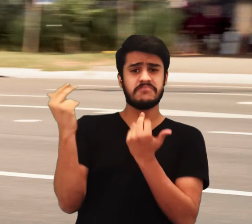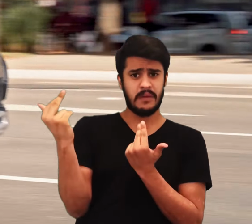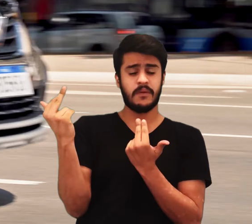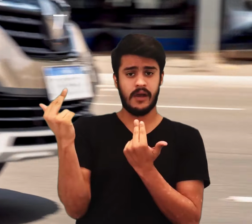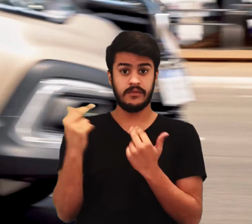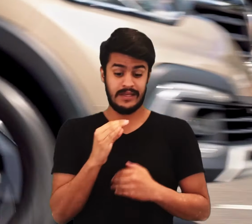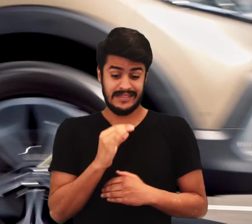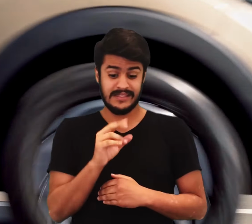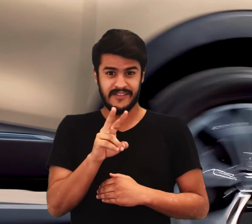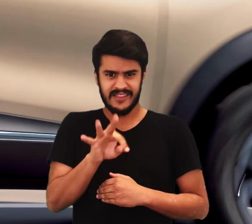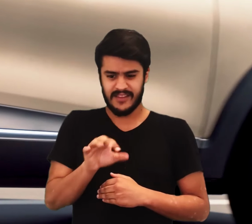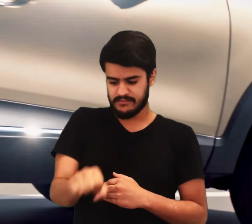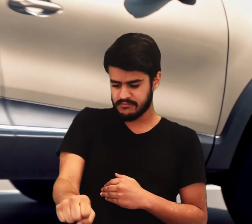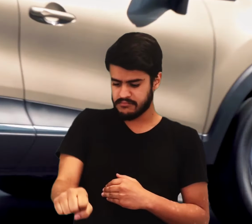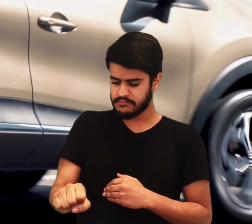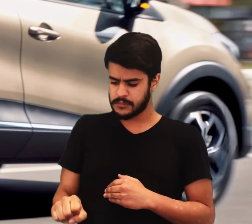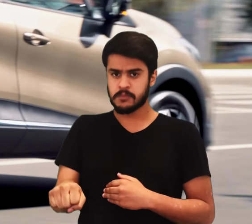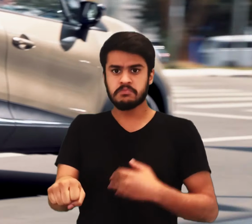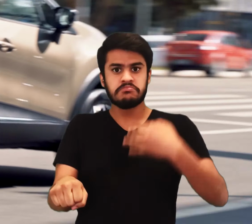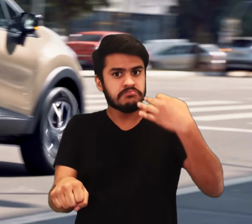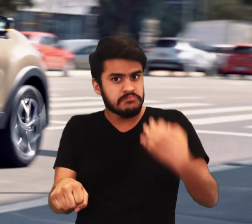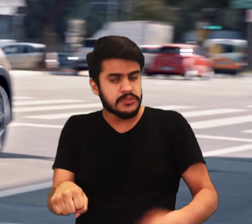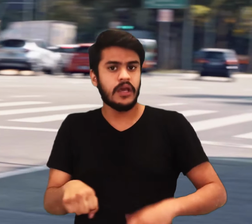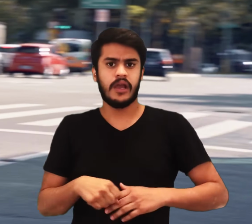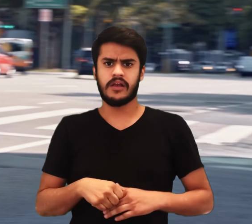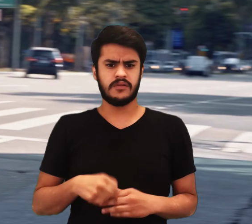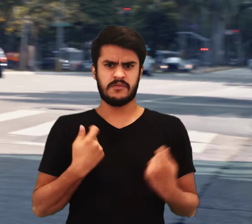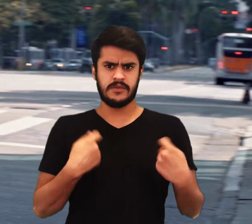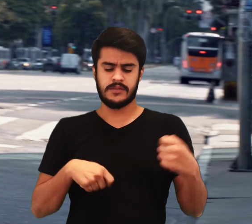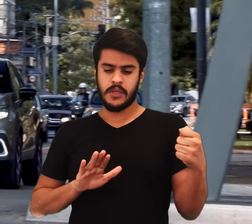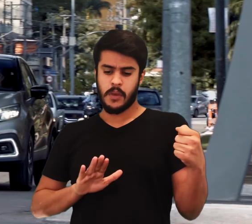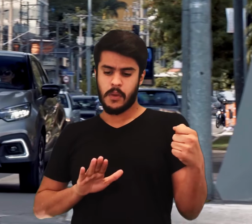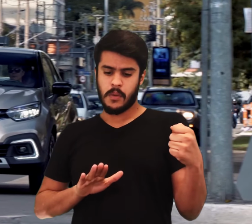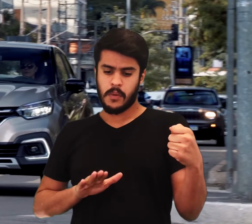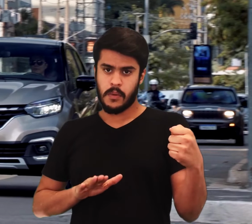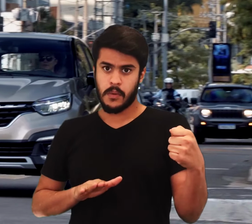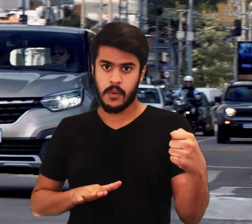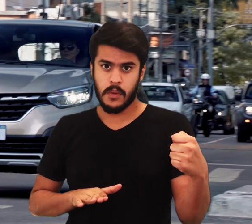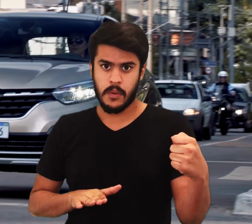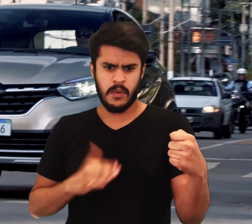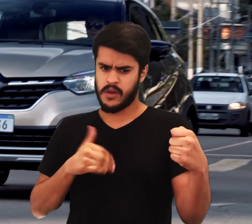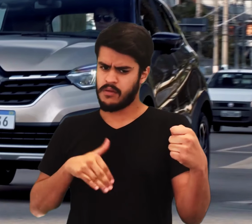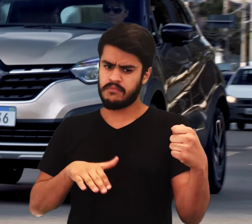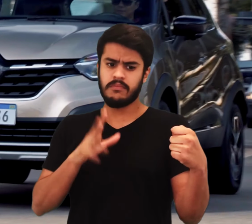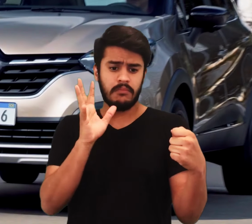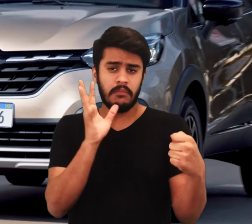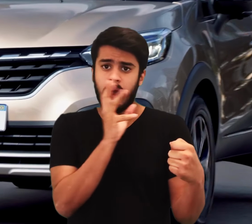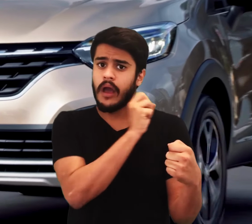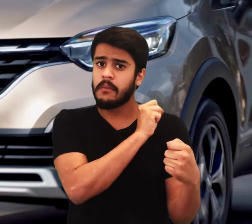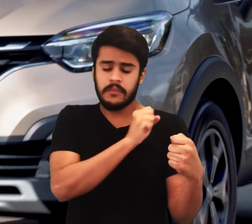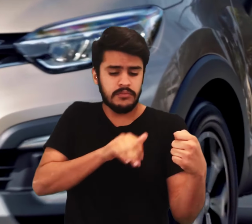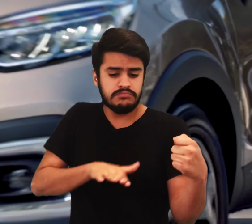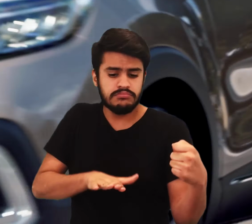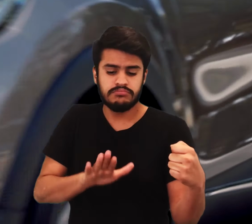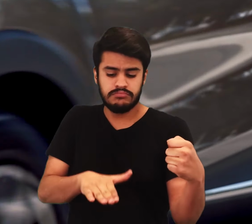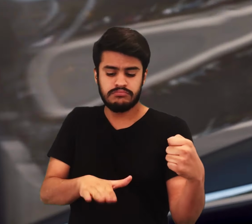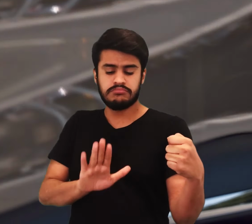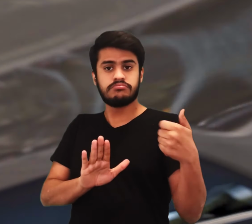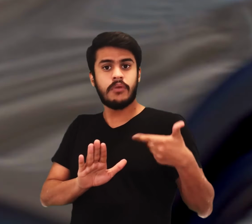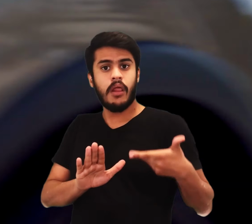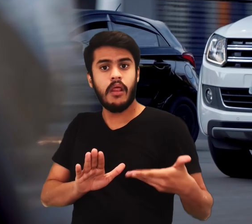Então, o CVT está muito bem ajustado, você praticamente não pisa no acelerador e o carro já anda com bastante desenvoltura.